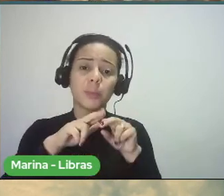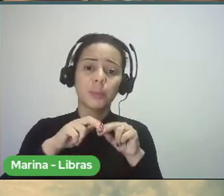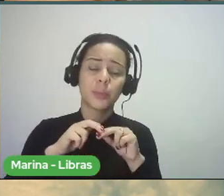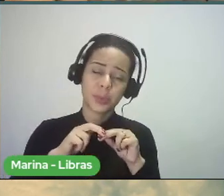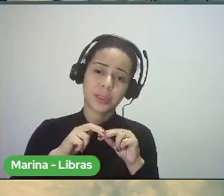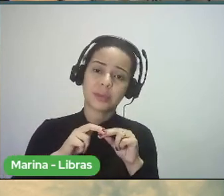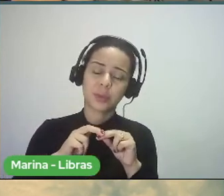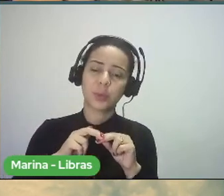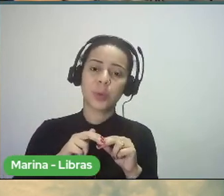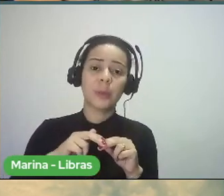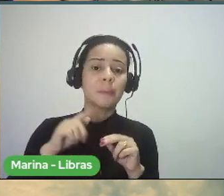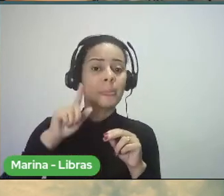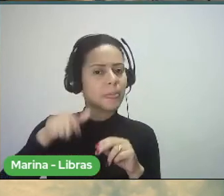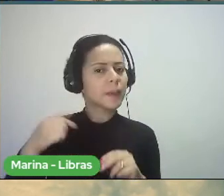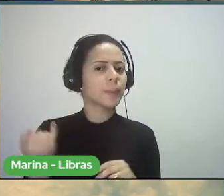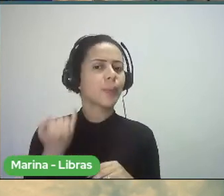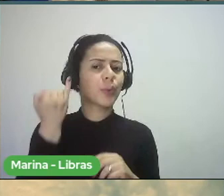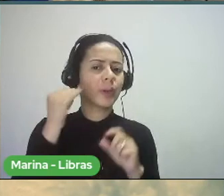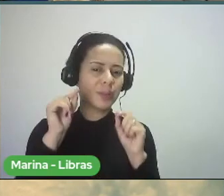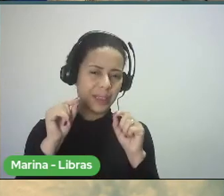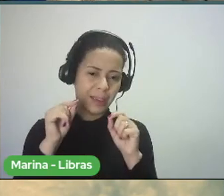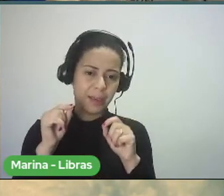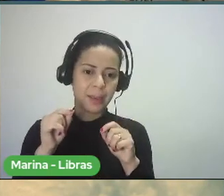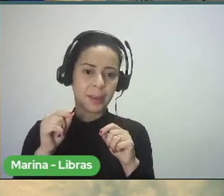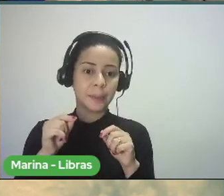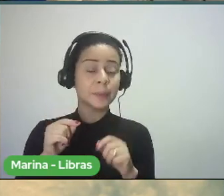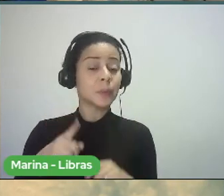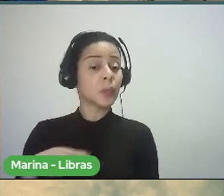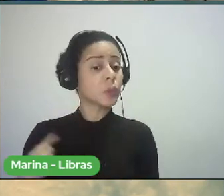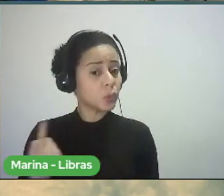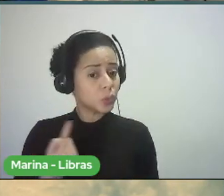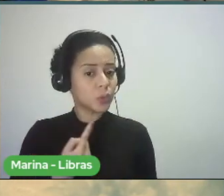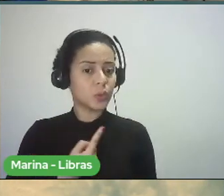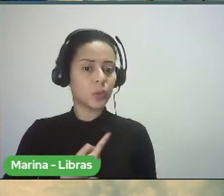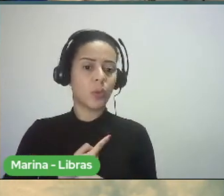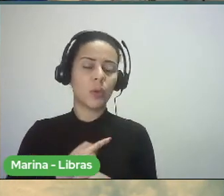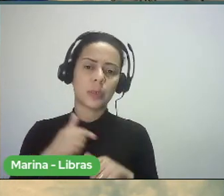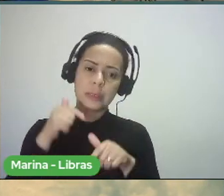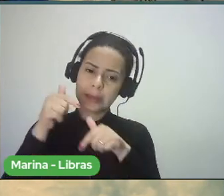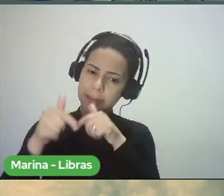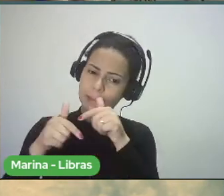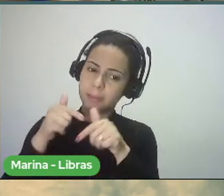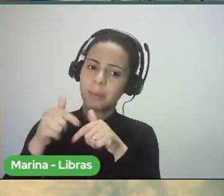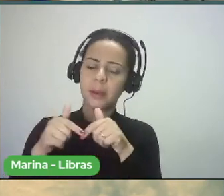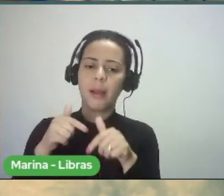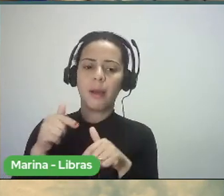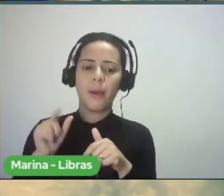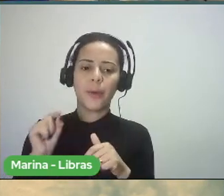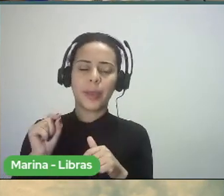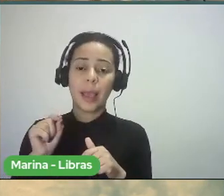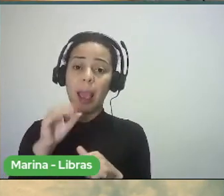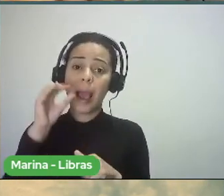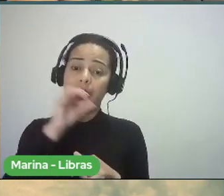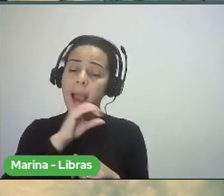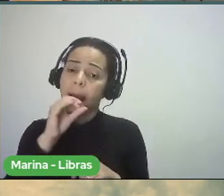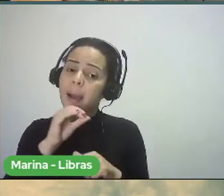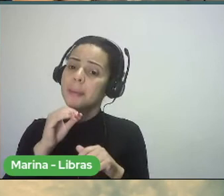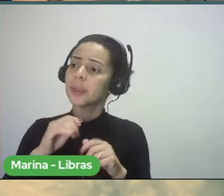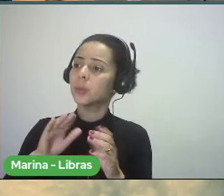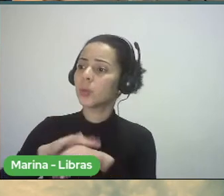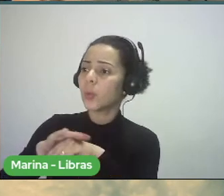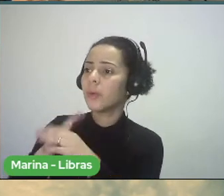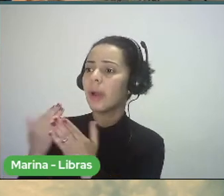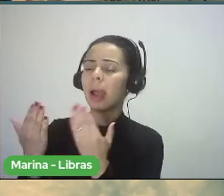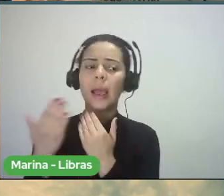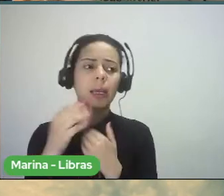Traz essa importância de trabalhar com esses valores de debate rápido de simplicidade que nos levam